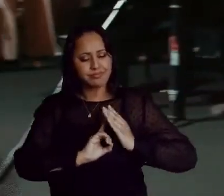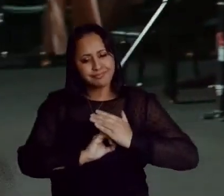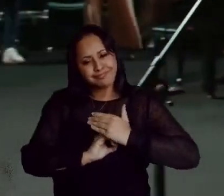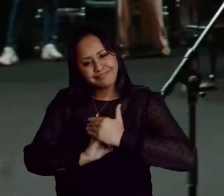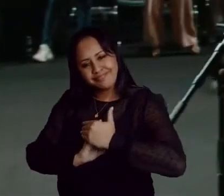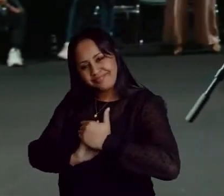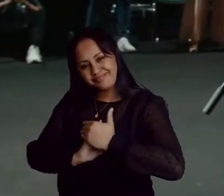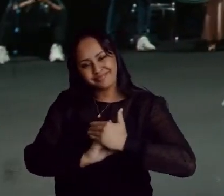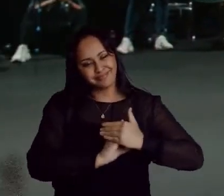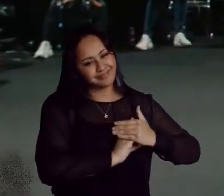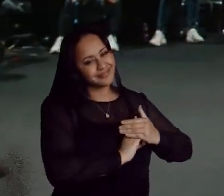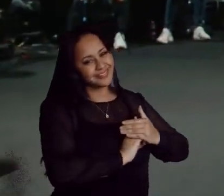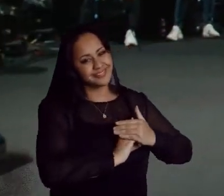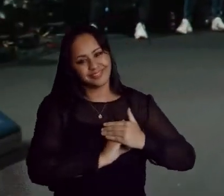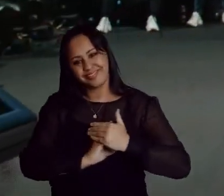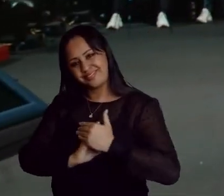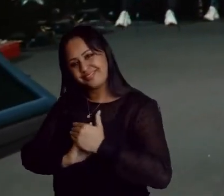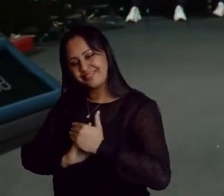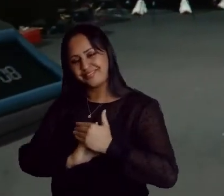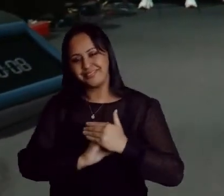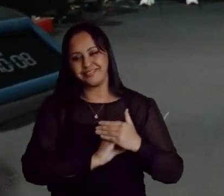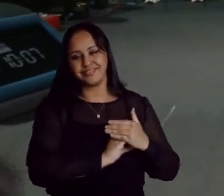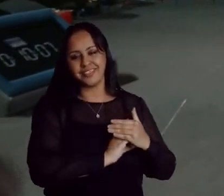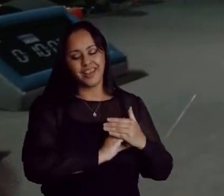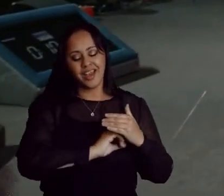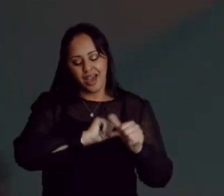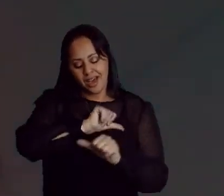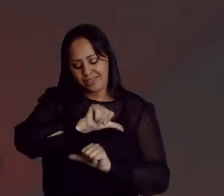morada. Eu sou teu lar.